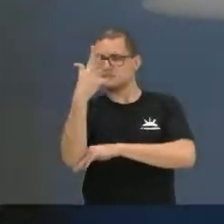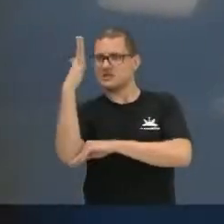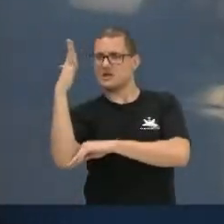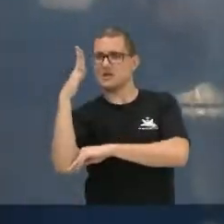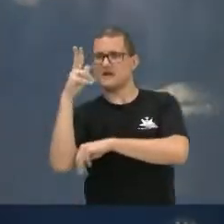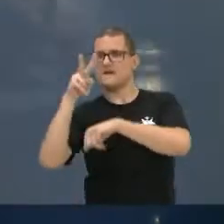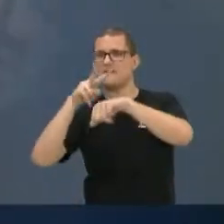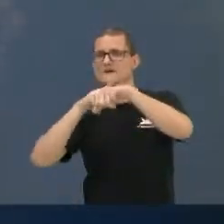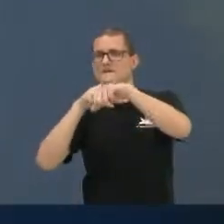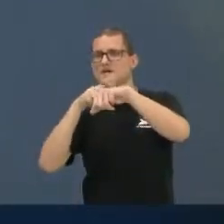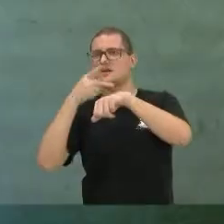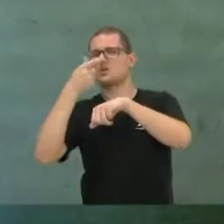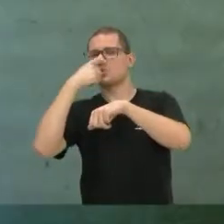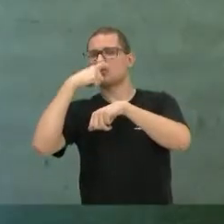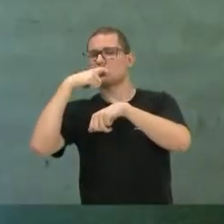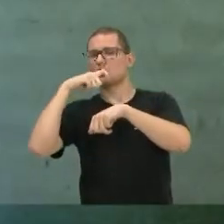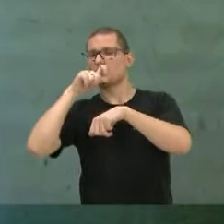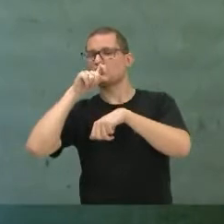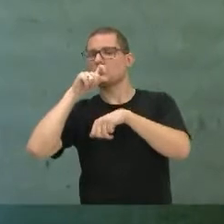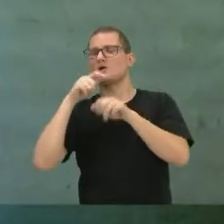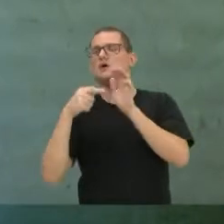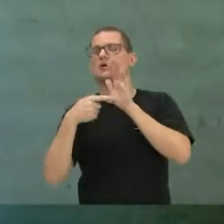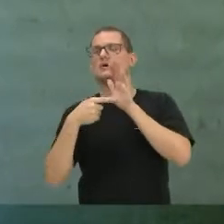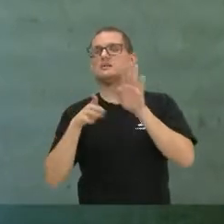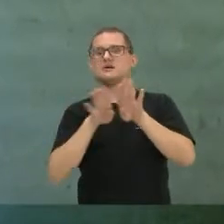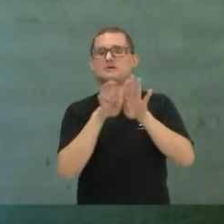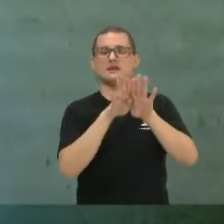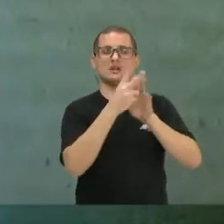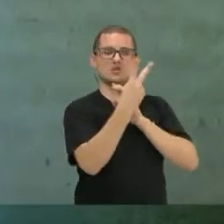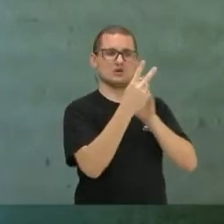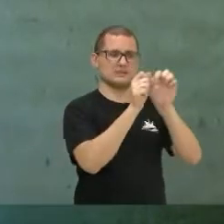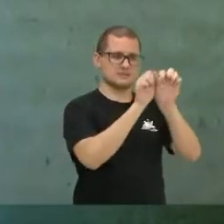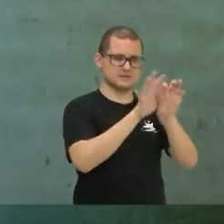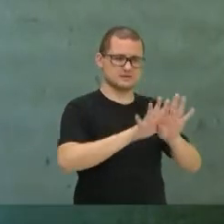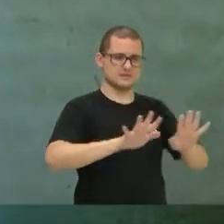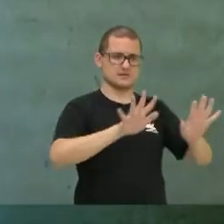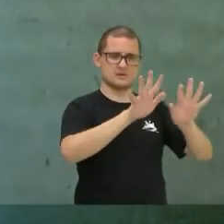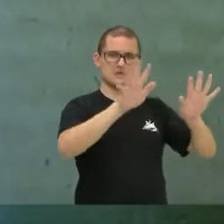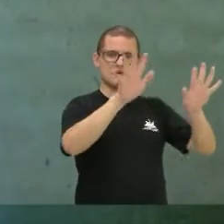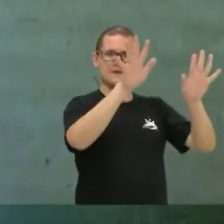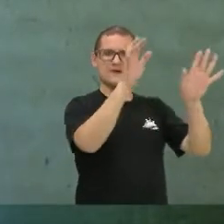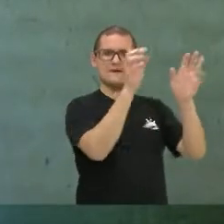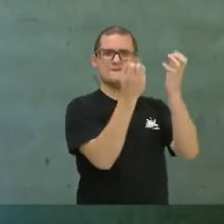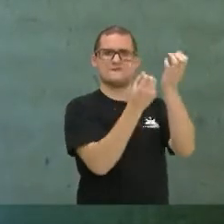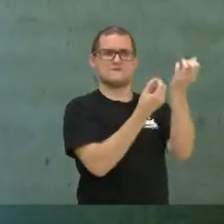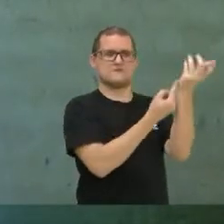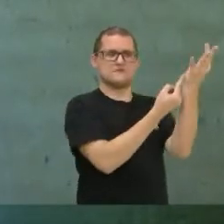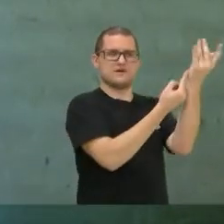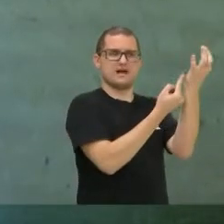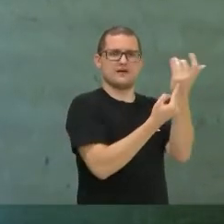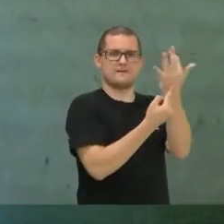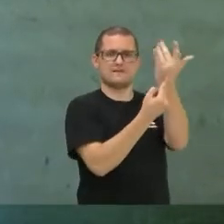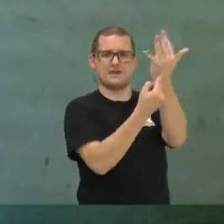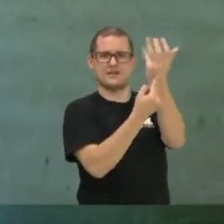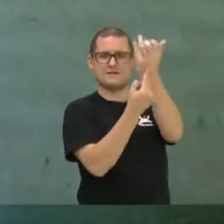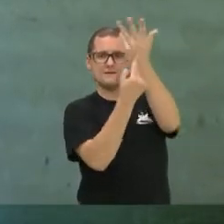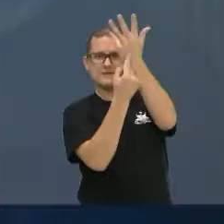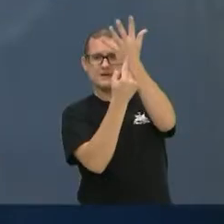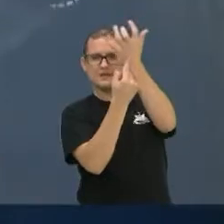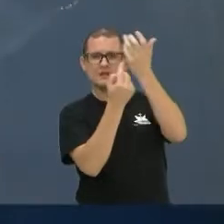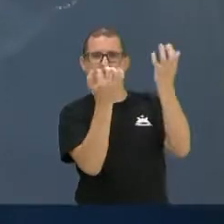representar um ou dois candelabros ea imagem que o autor do apocalipse tomou